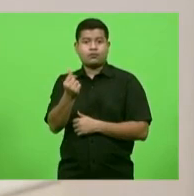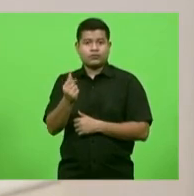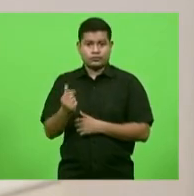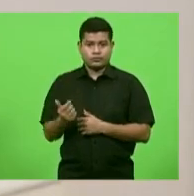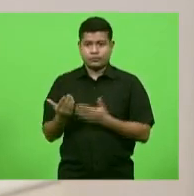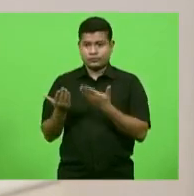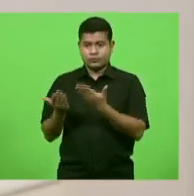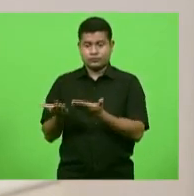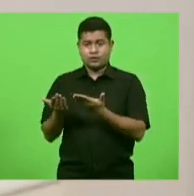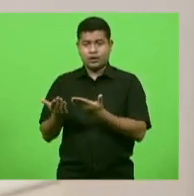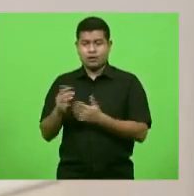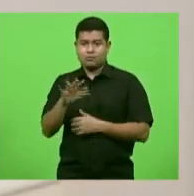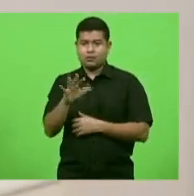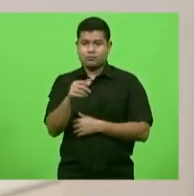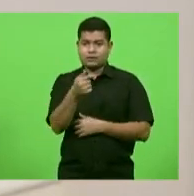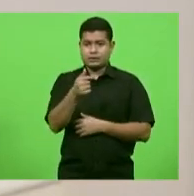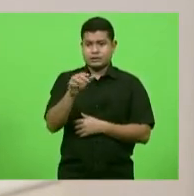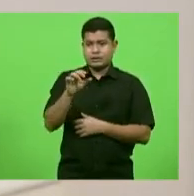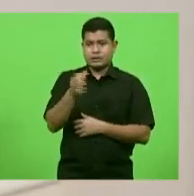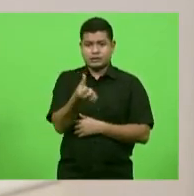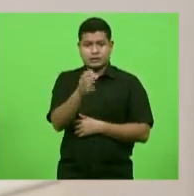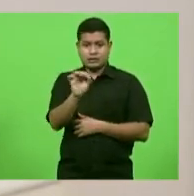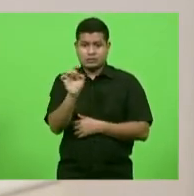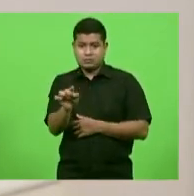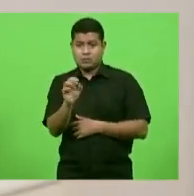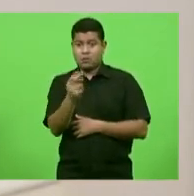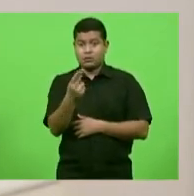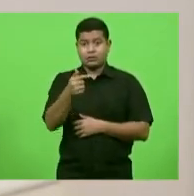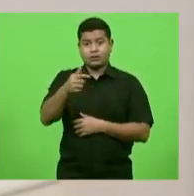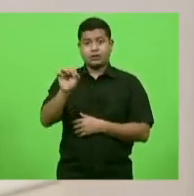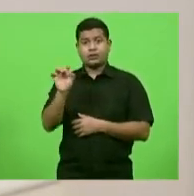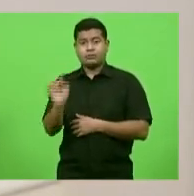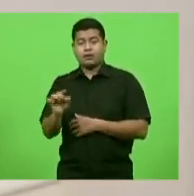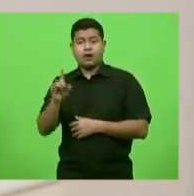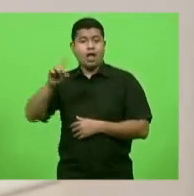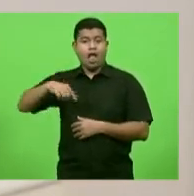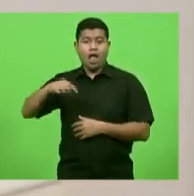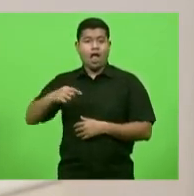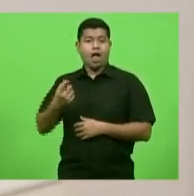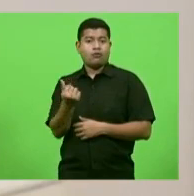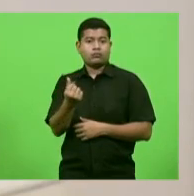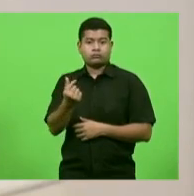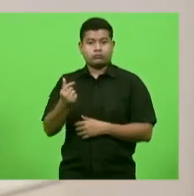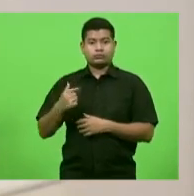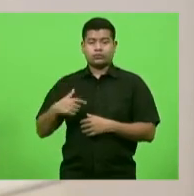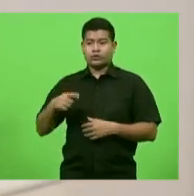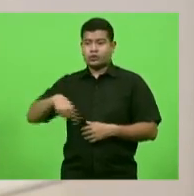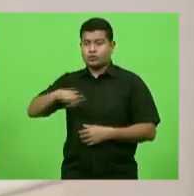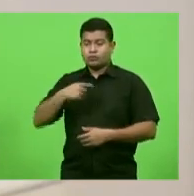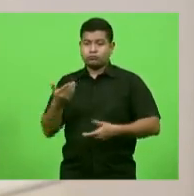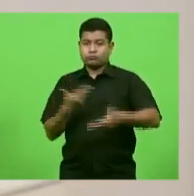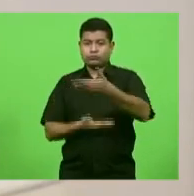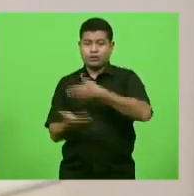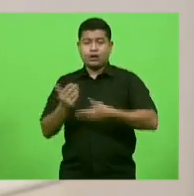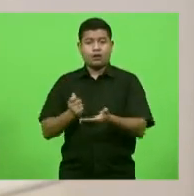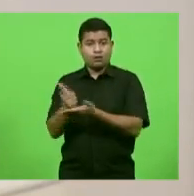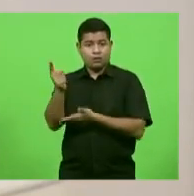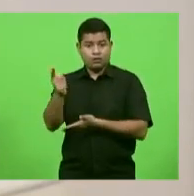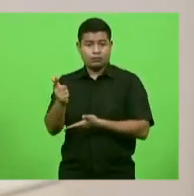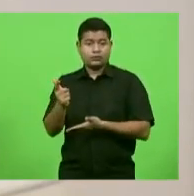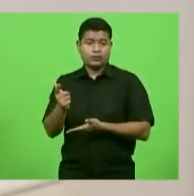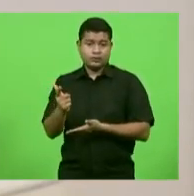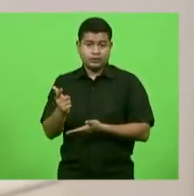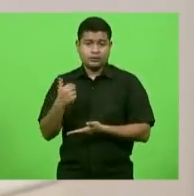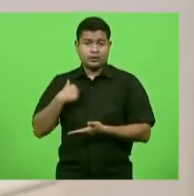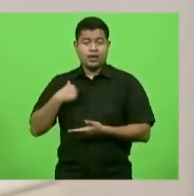R$60 mil ou R$70 mil, esse era o preço normal que nós comercializamos, que vinha adquirindo. É, assim que nós tivemos